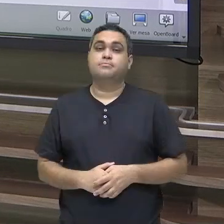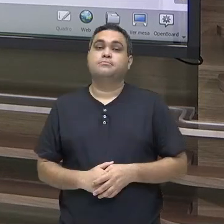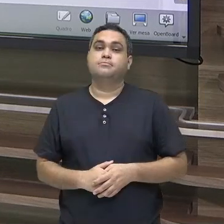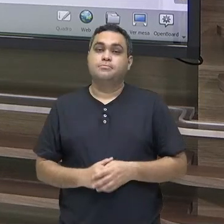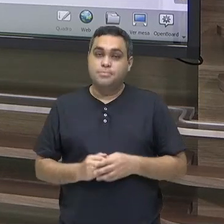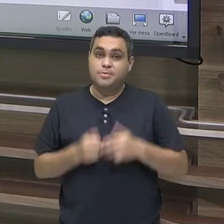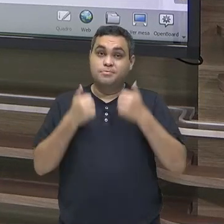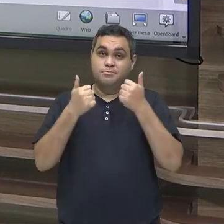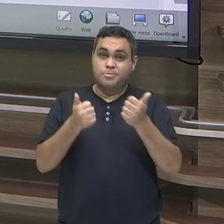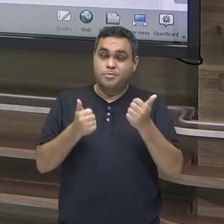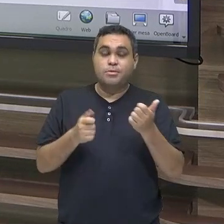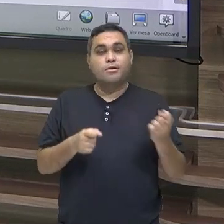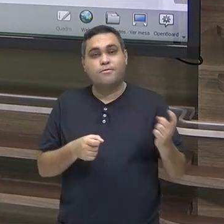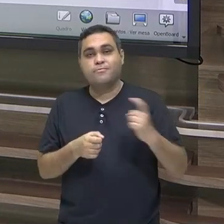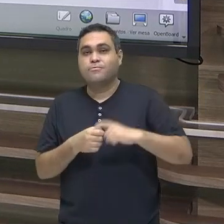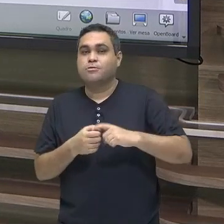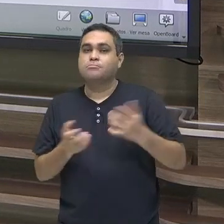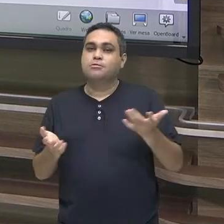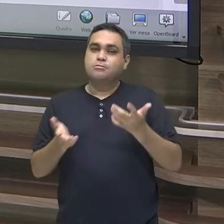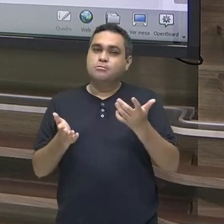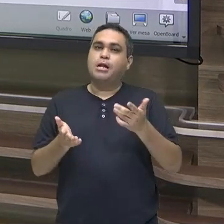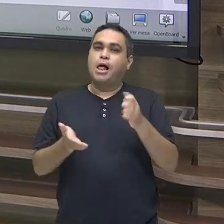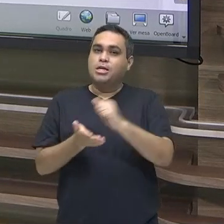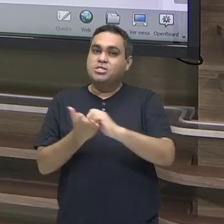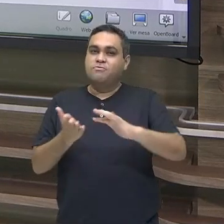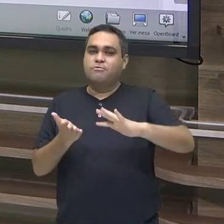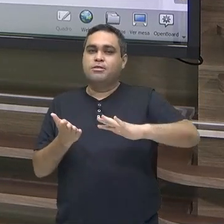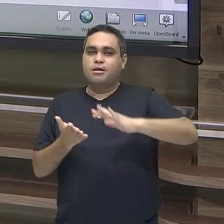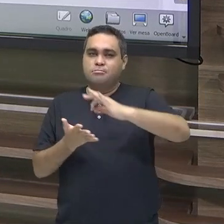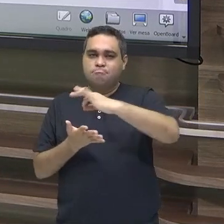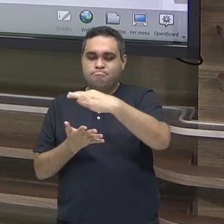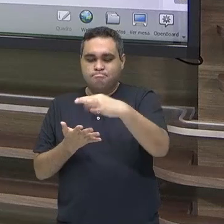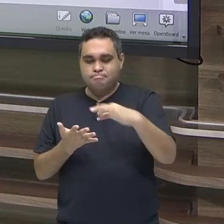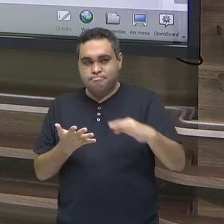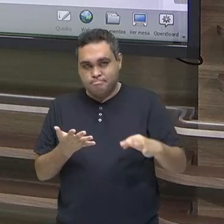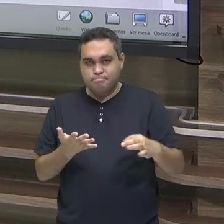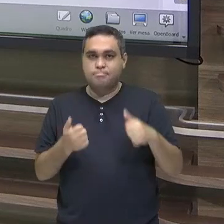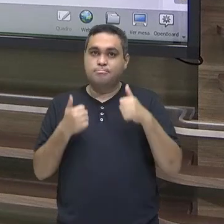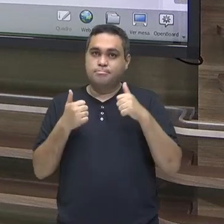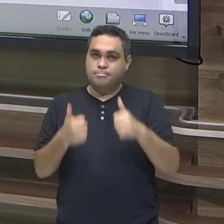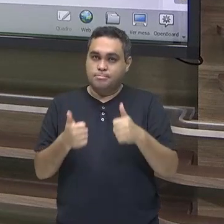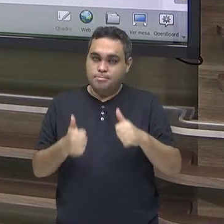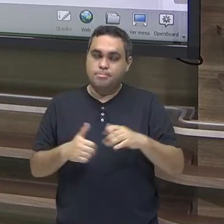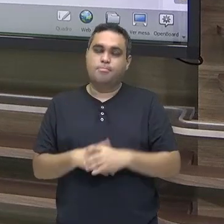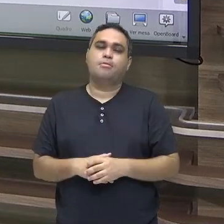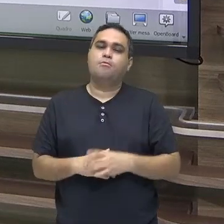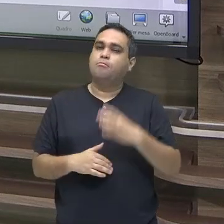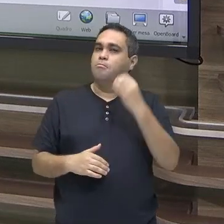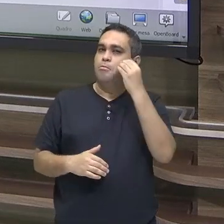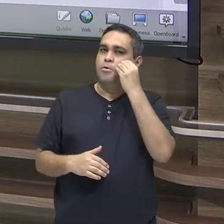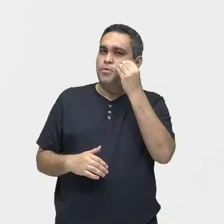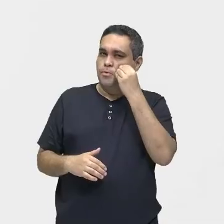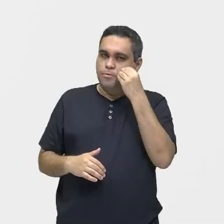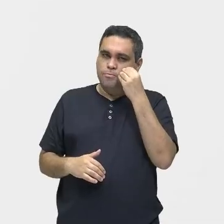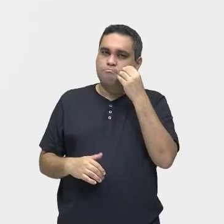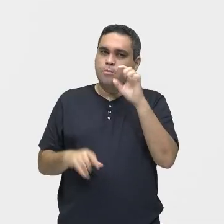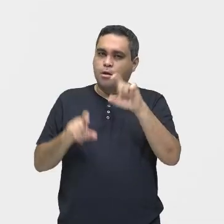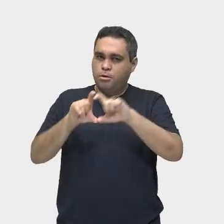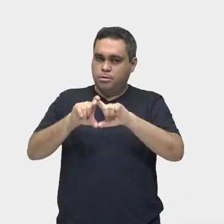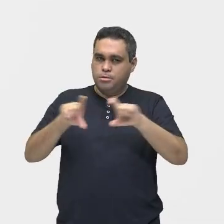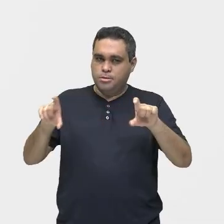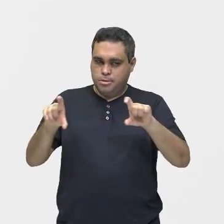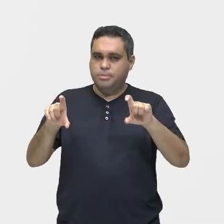Muito bem, voltando aqui com vocês para fazermos a nossa correção da atividade. Vamos observar aí na oração, vamos